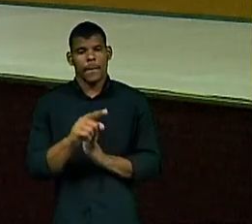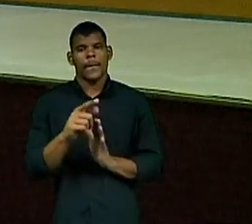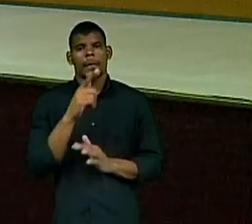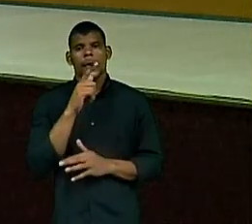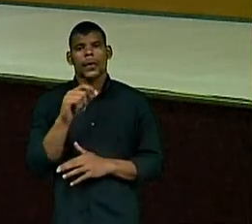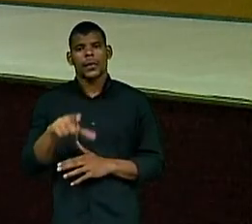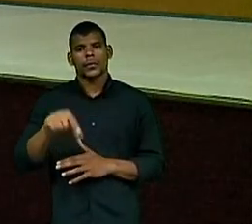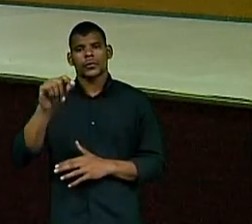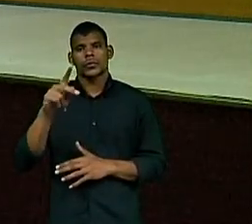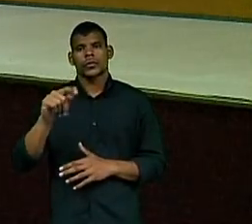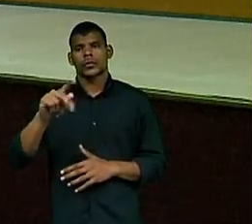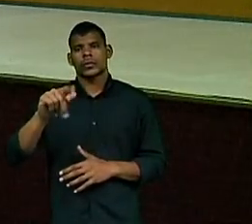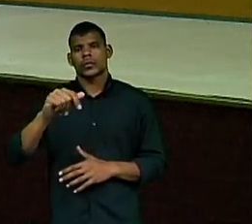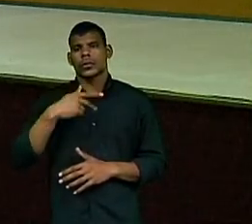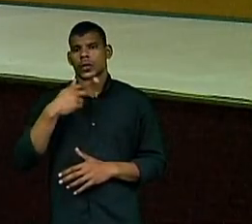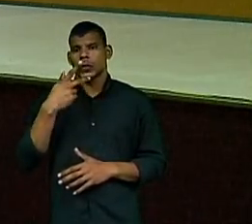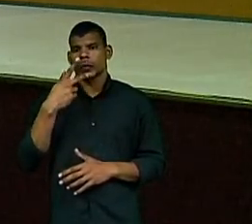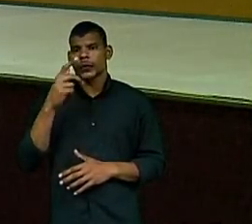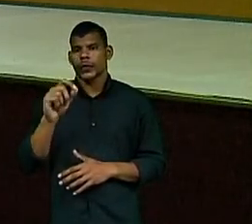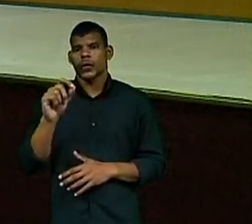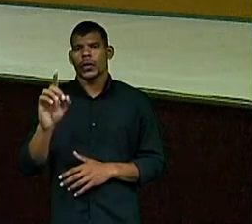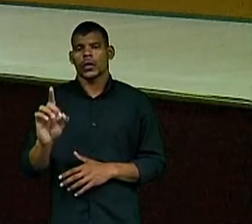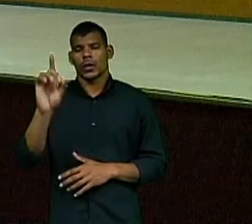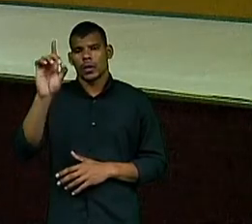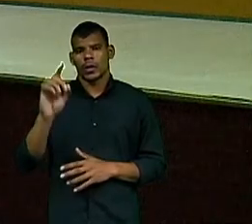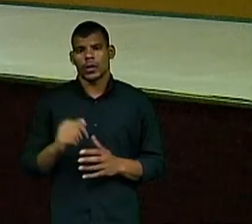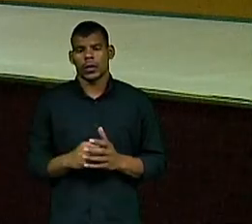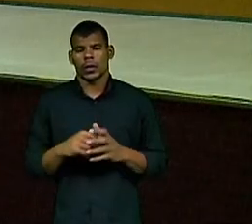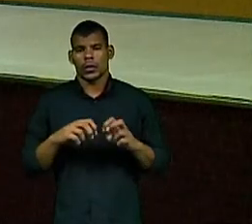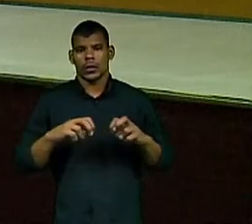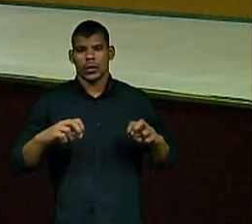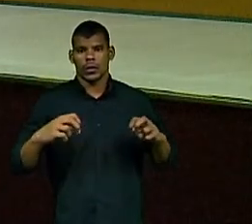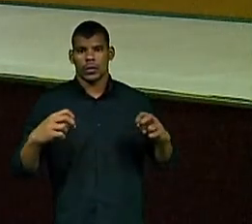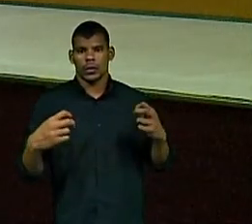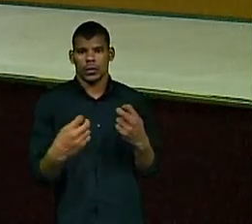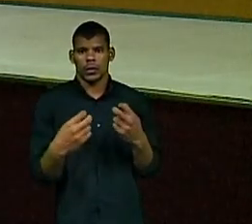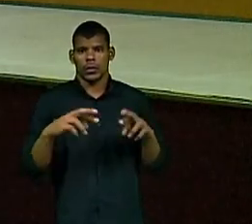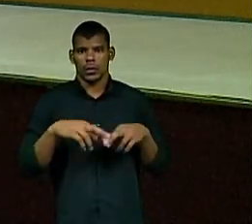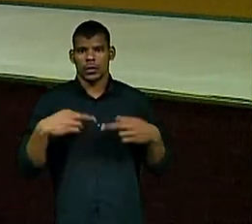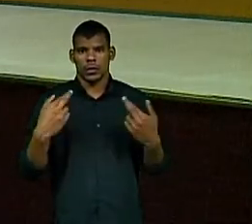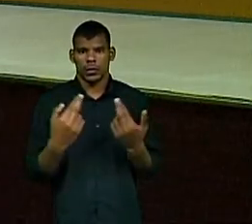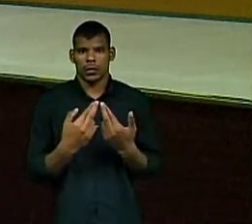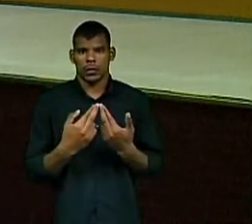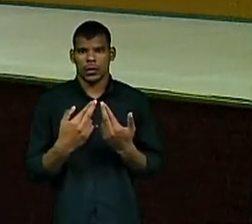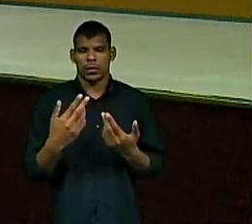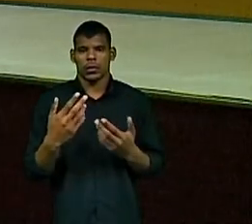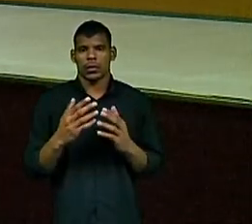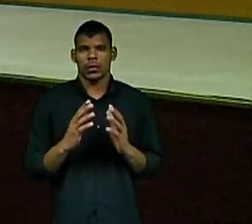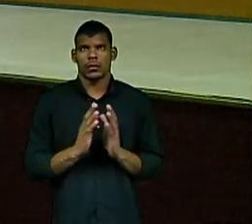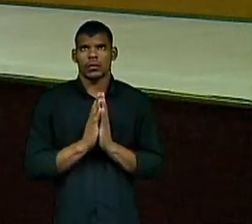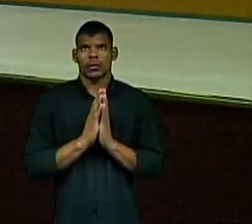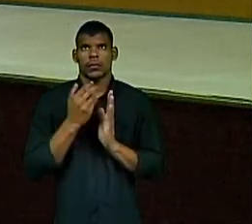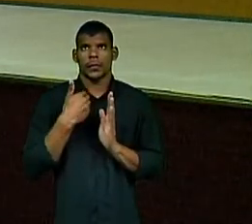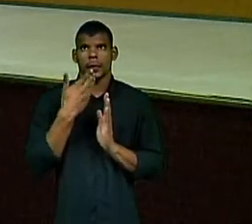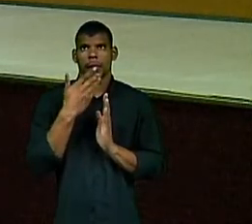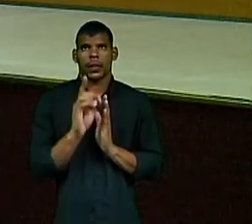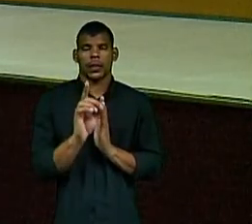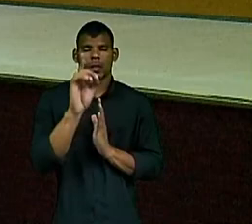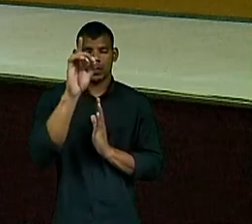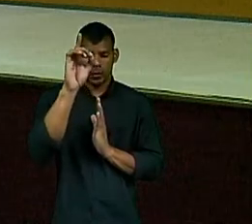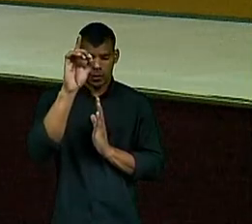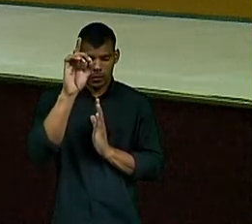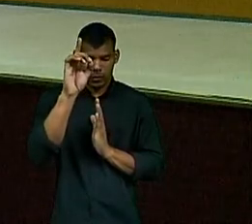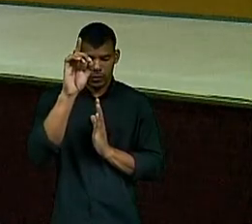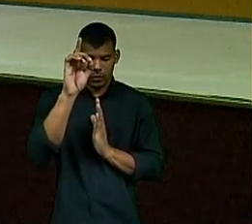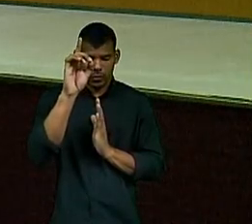até hoje ele vai dizer que é Deus os cardeais se reúnem aquele conselho E lá eles escolhem melhor